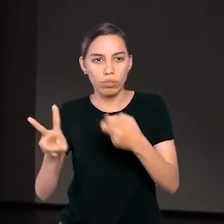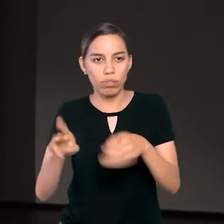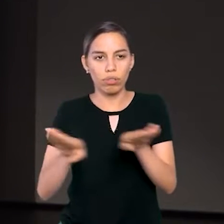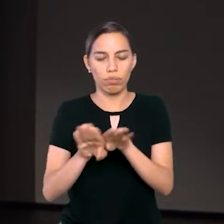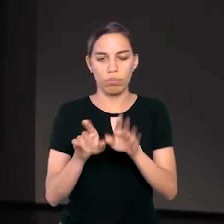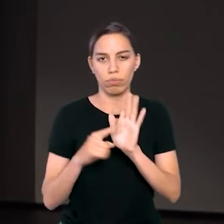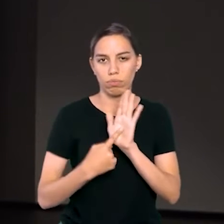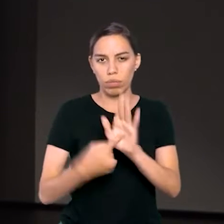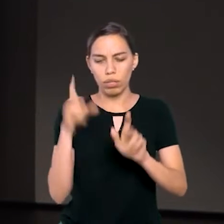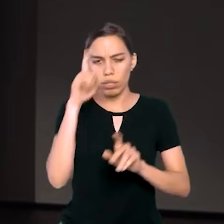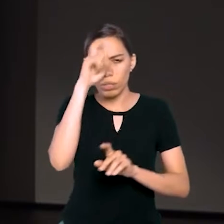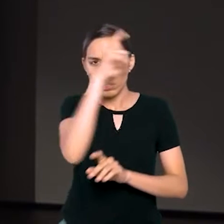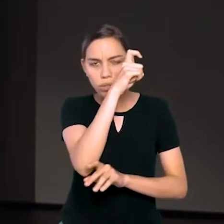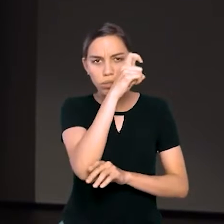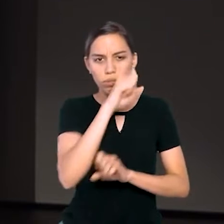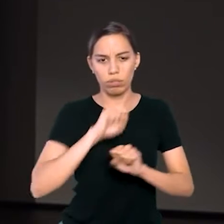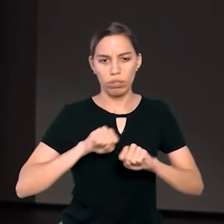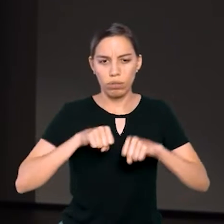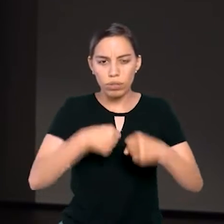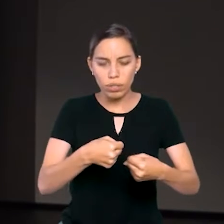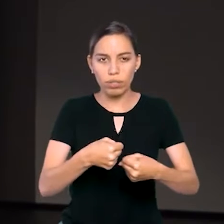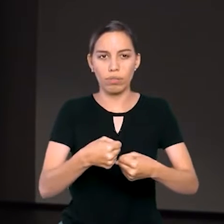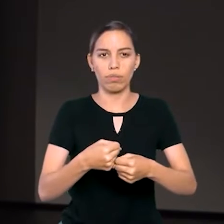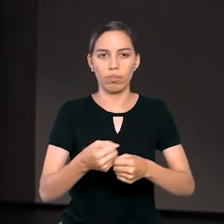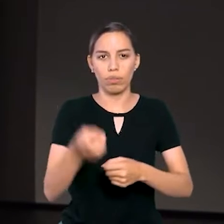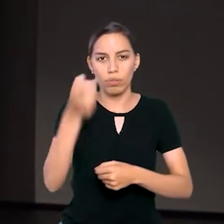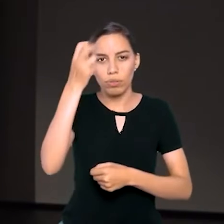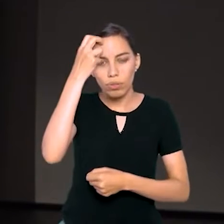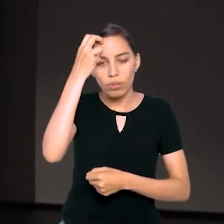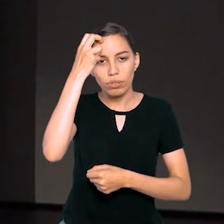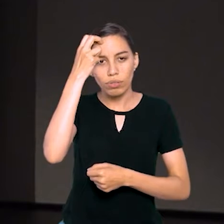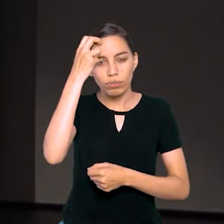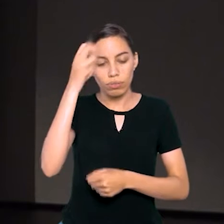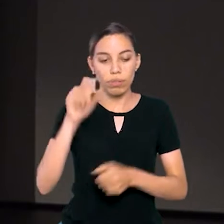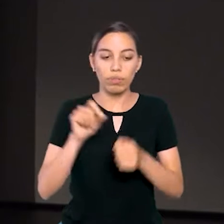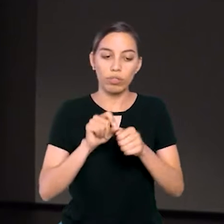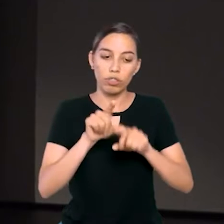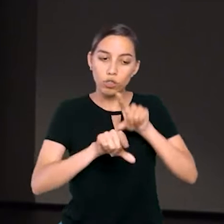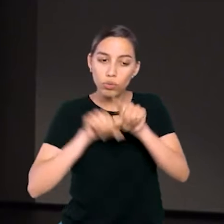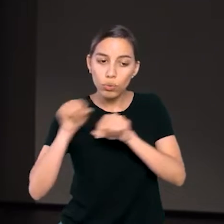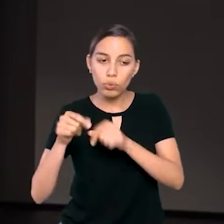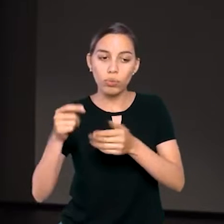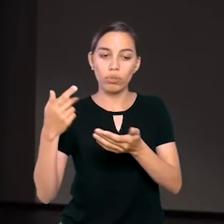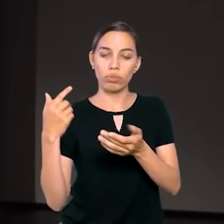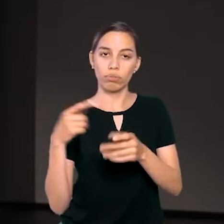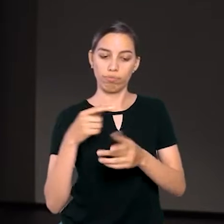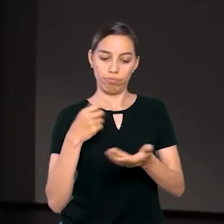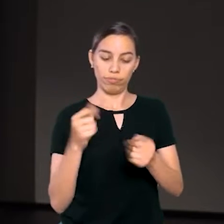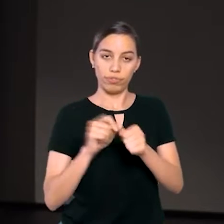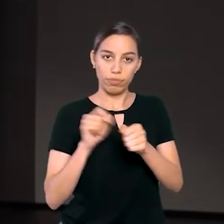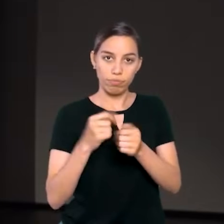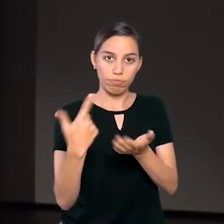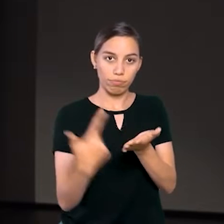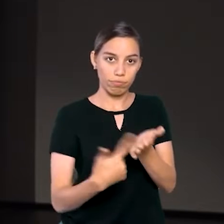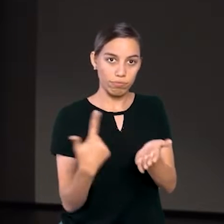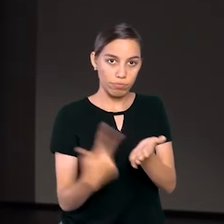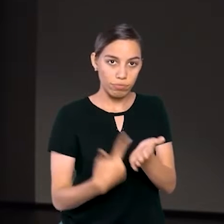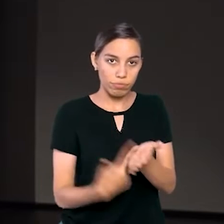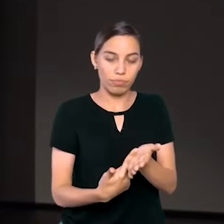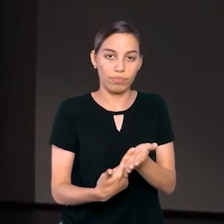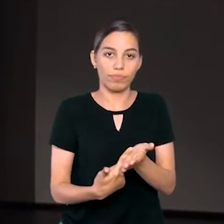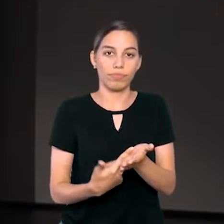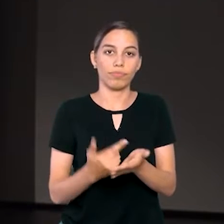e processos de fortalecimento cultural, decorrentes da escolha de registrarem seus conhecimentos por meio da